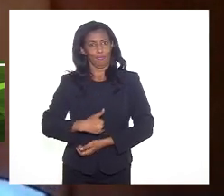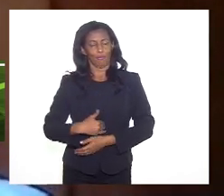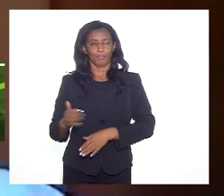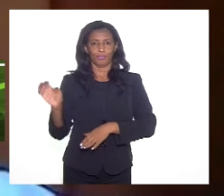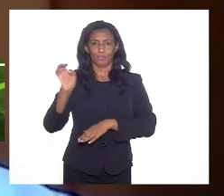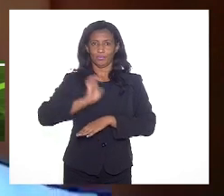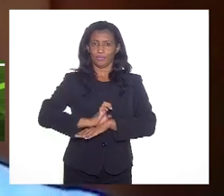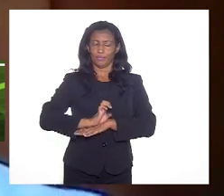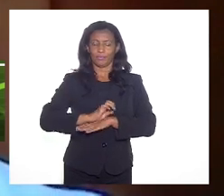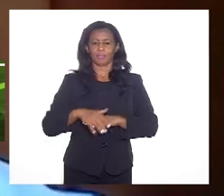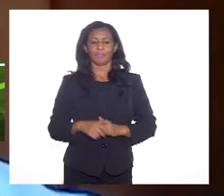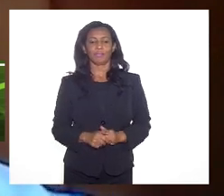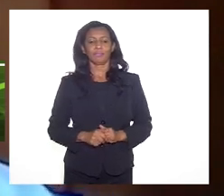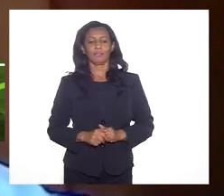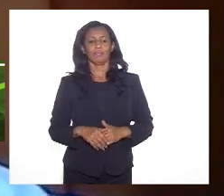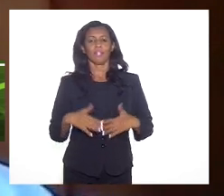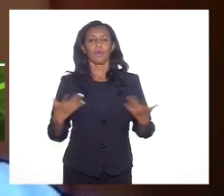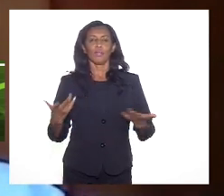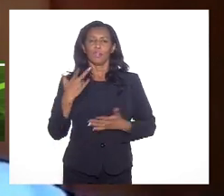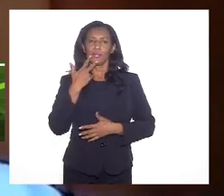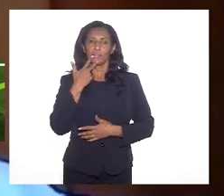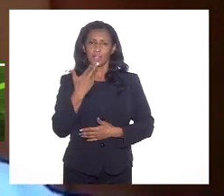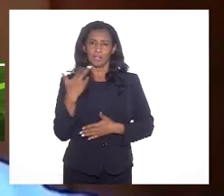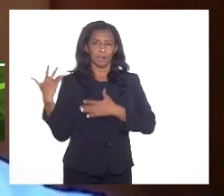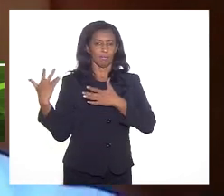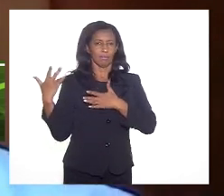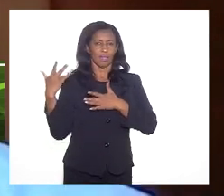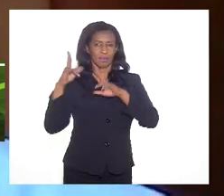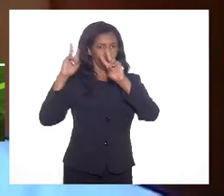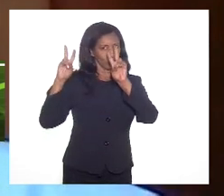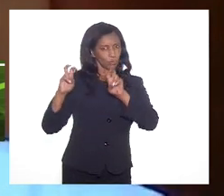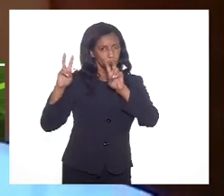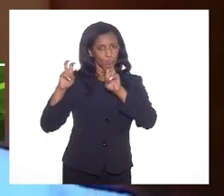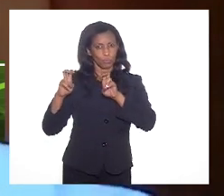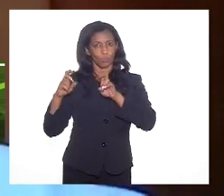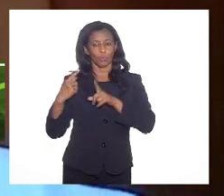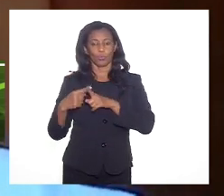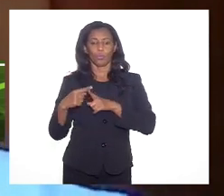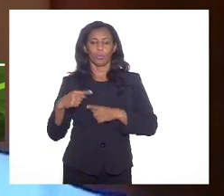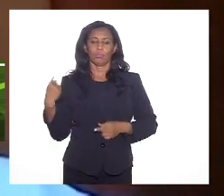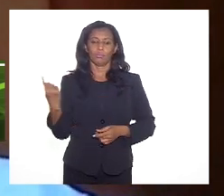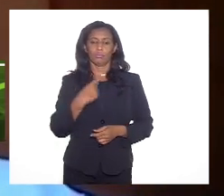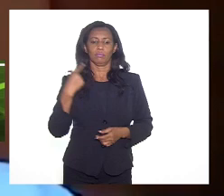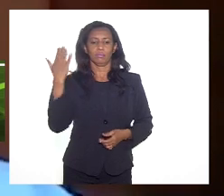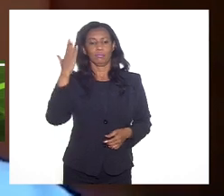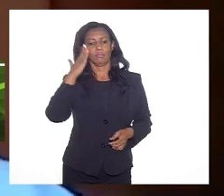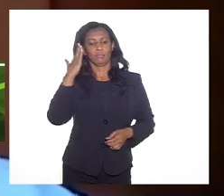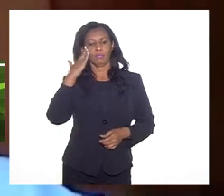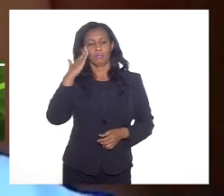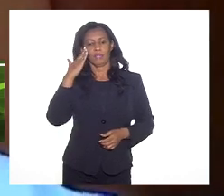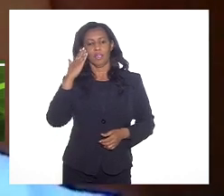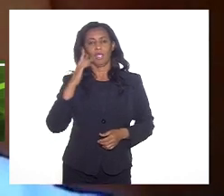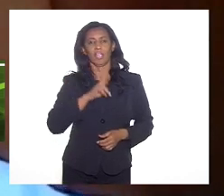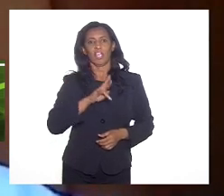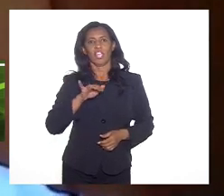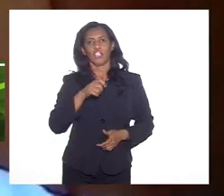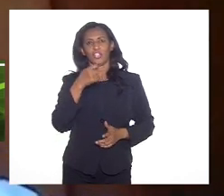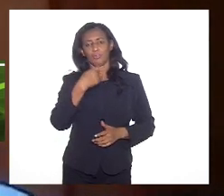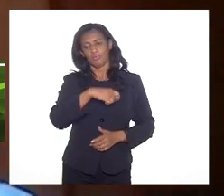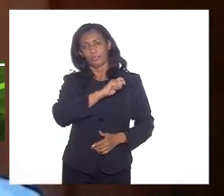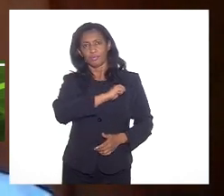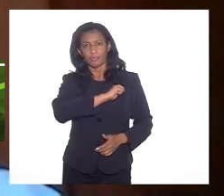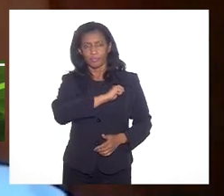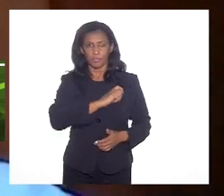Então, assim, eu queria trazer essa questão porque nós todos sabemos aqui que o regime de recuperação fiscal